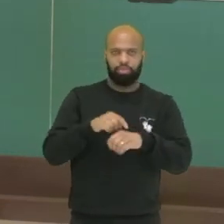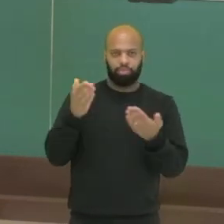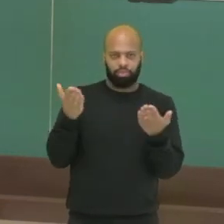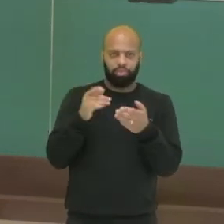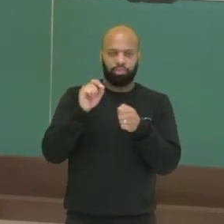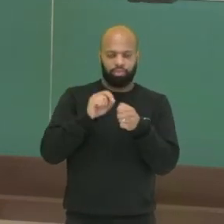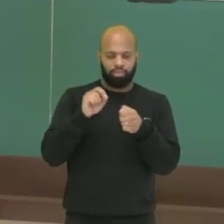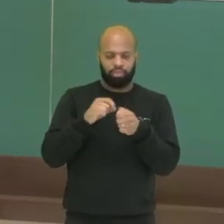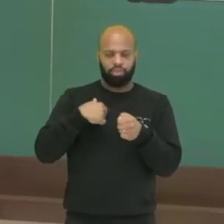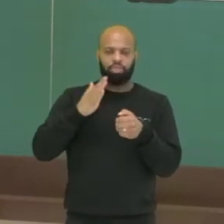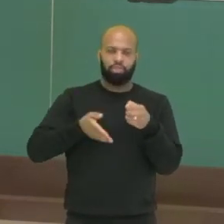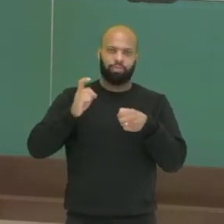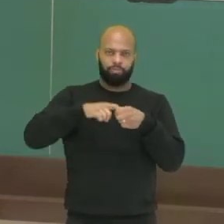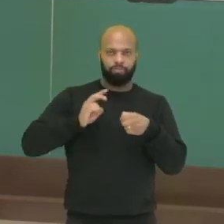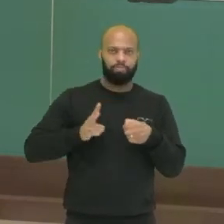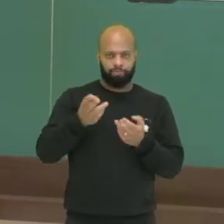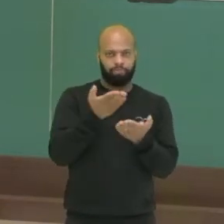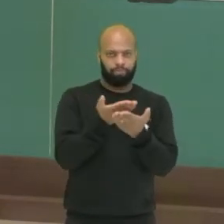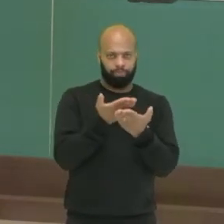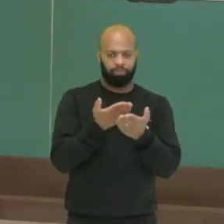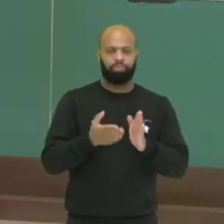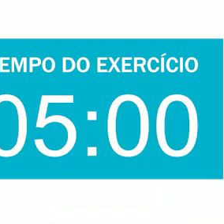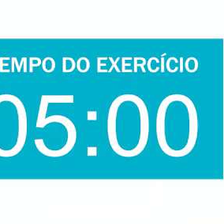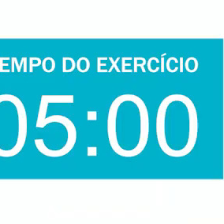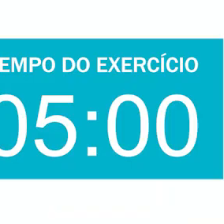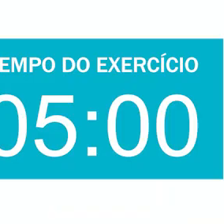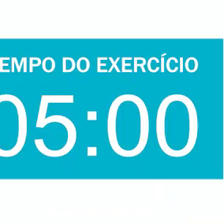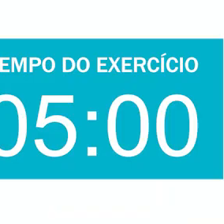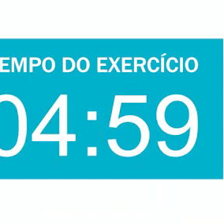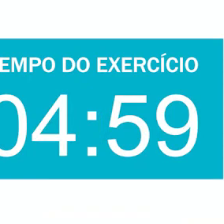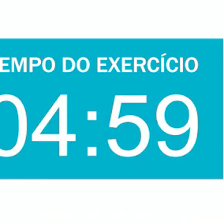o exercício, nós voltamos posteriormente.